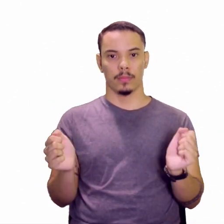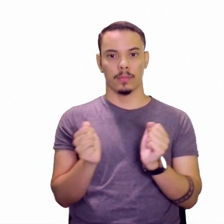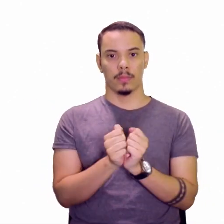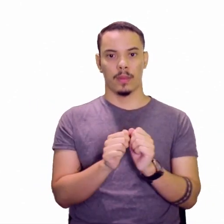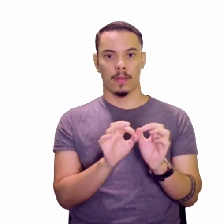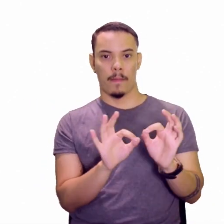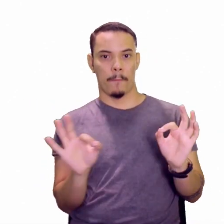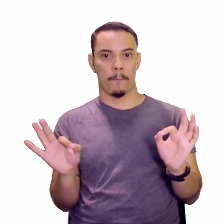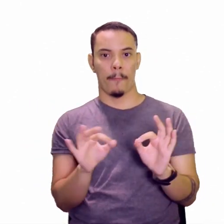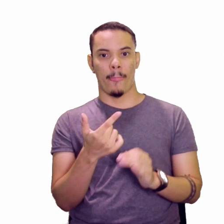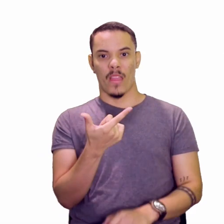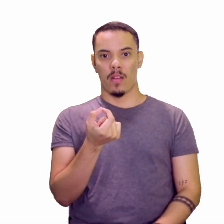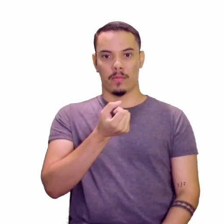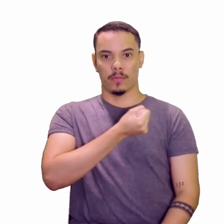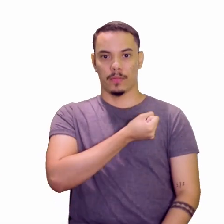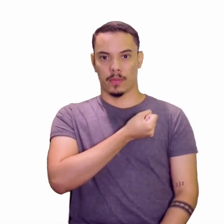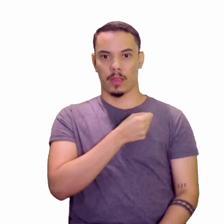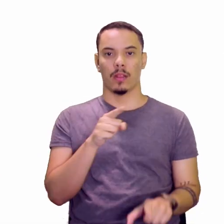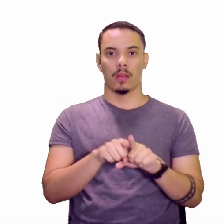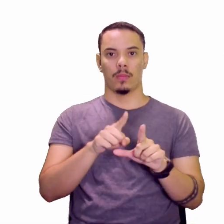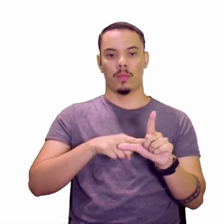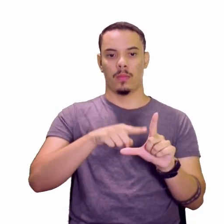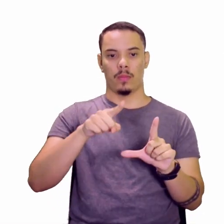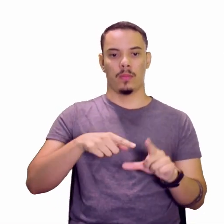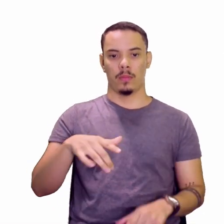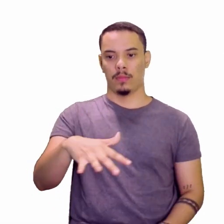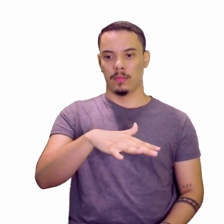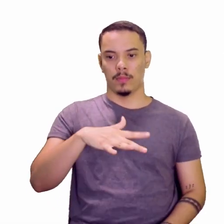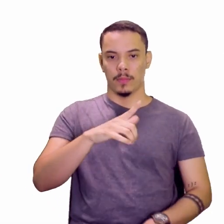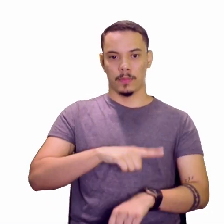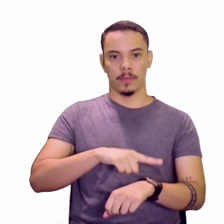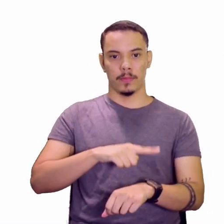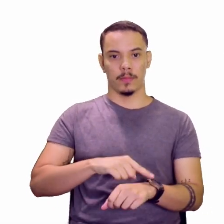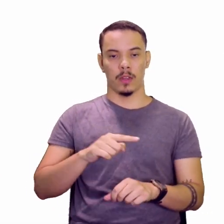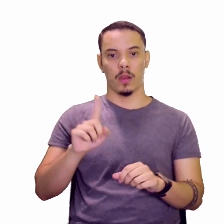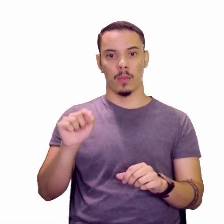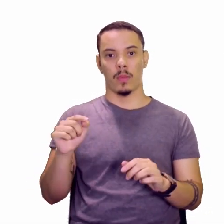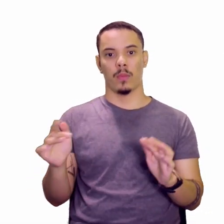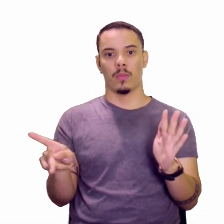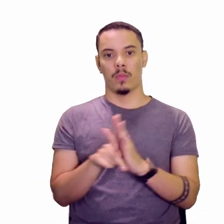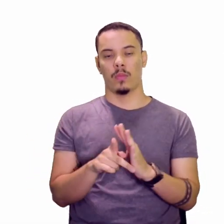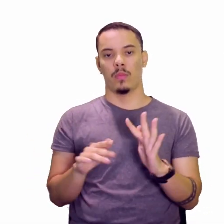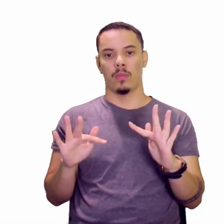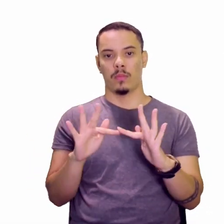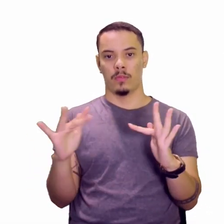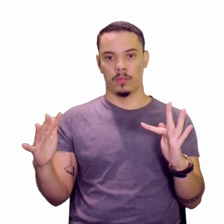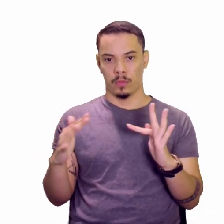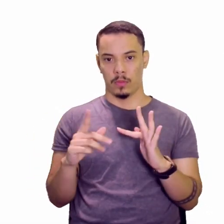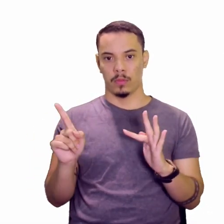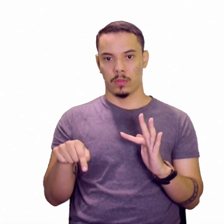tempo, e ela vale 20. E aqui o gráfico do espaço-tempo, que vem da nossa funçãozinha horária, né?